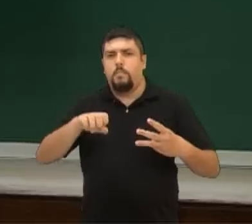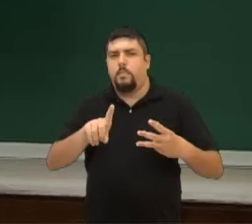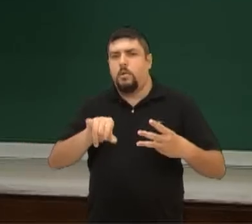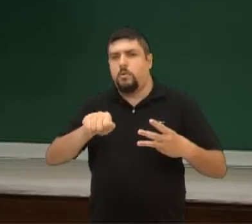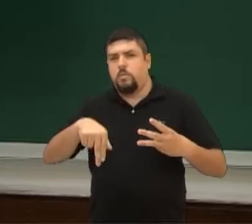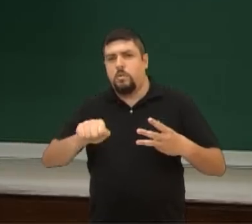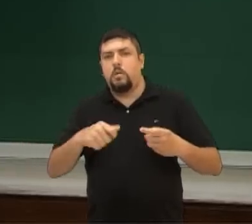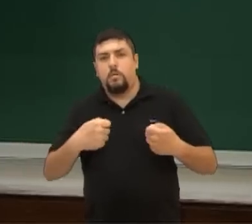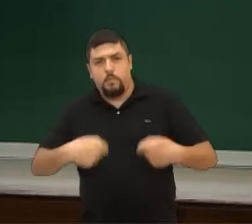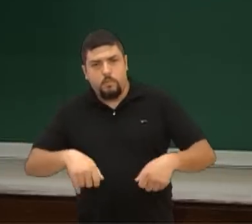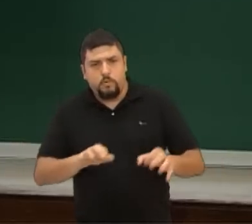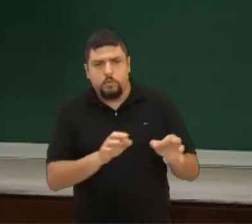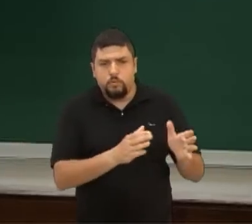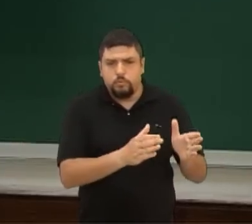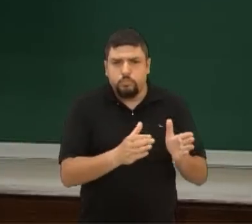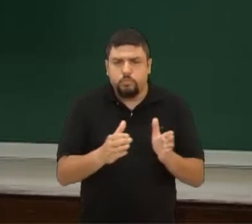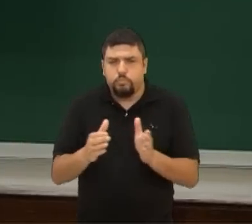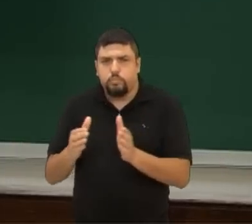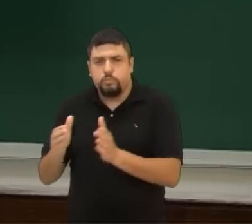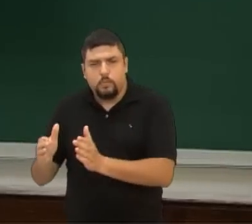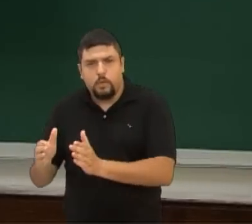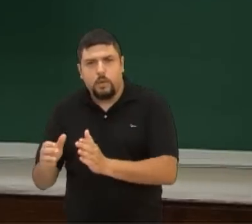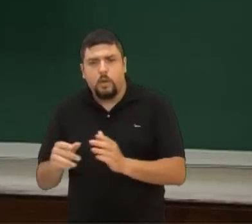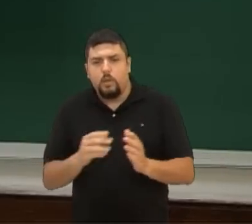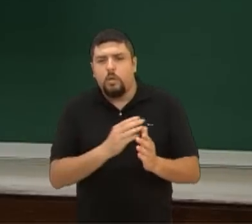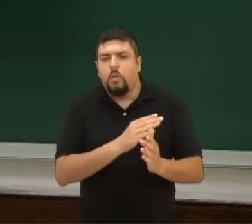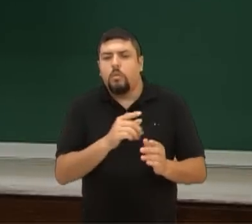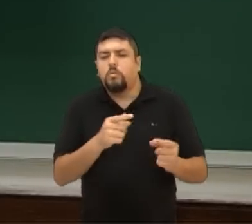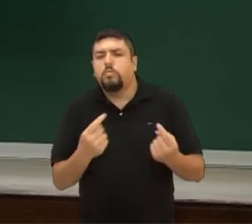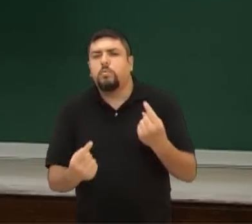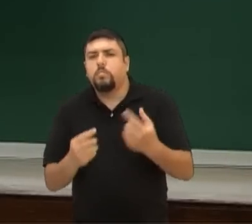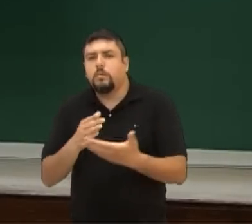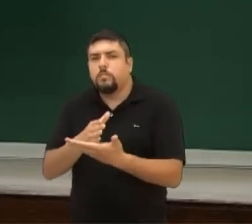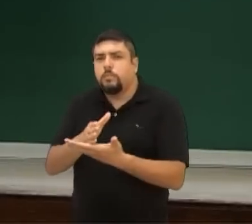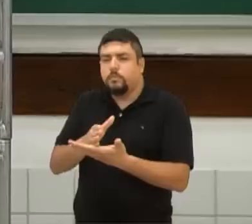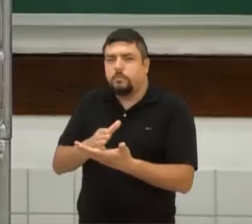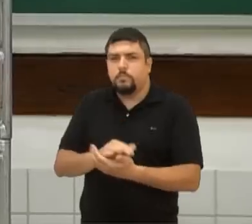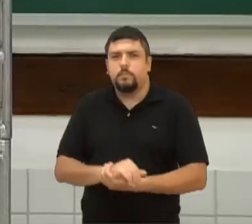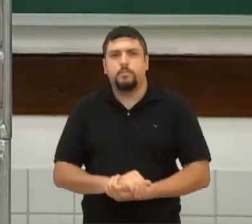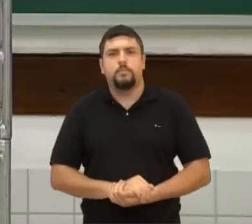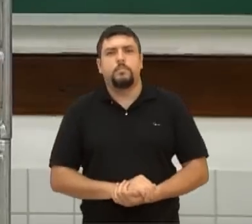números. Organiza os números e localiza o número central.